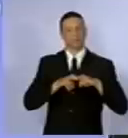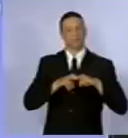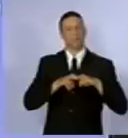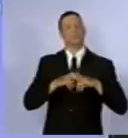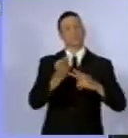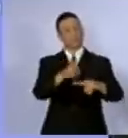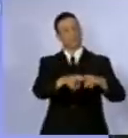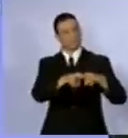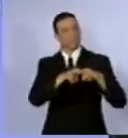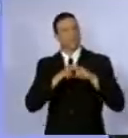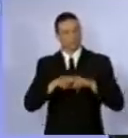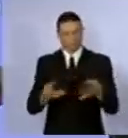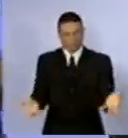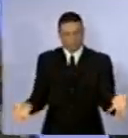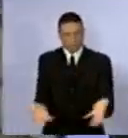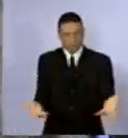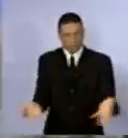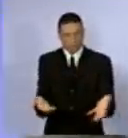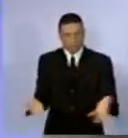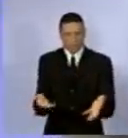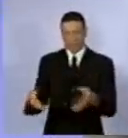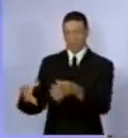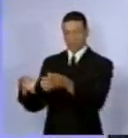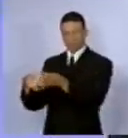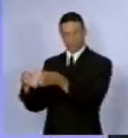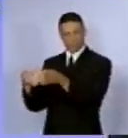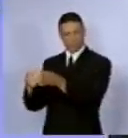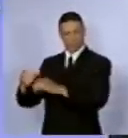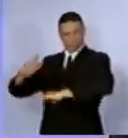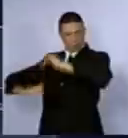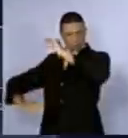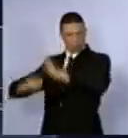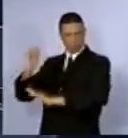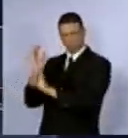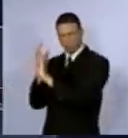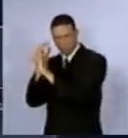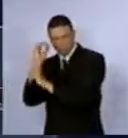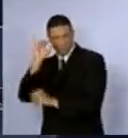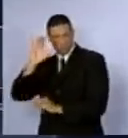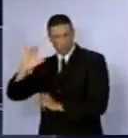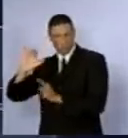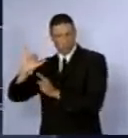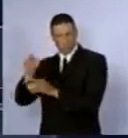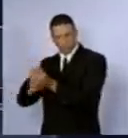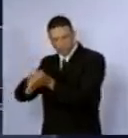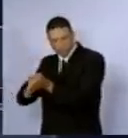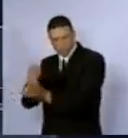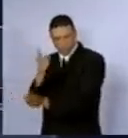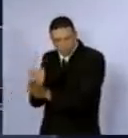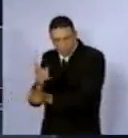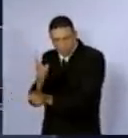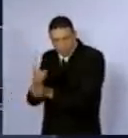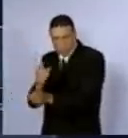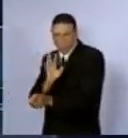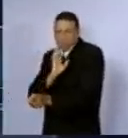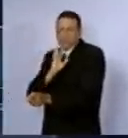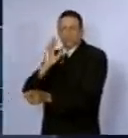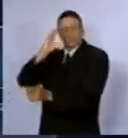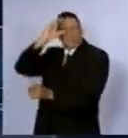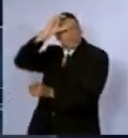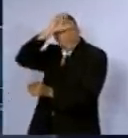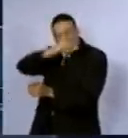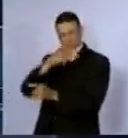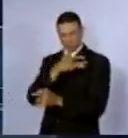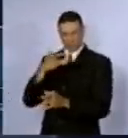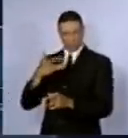É por isso que agora nós temos epidemiologistas participando desse tipo de conhecimento para começar a lidar com a